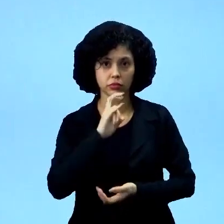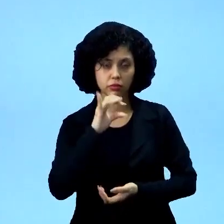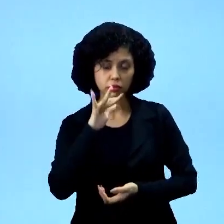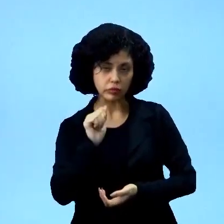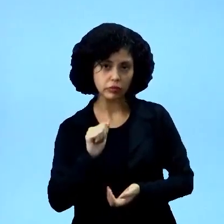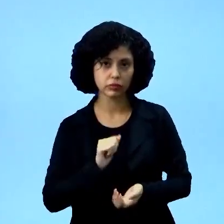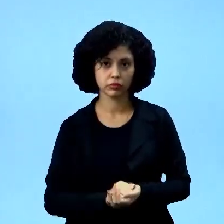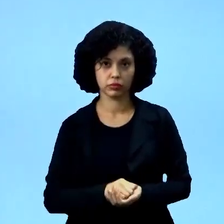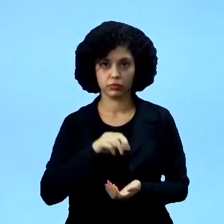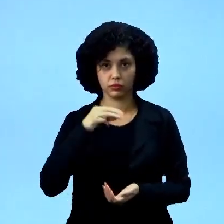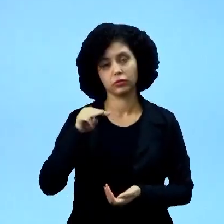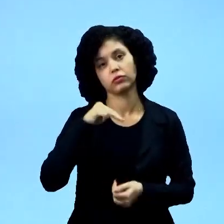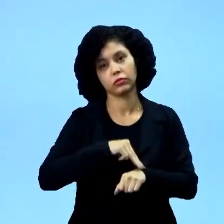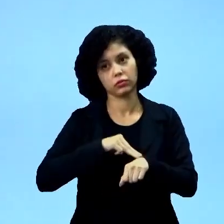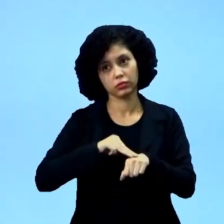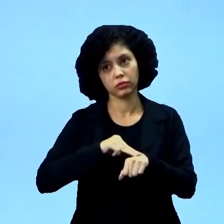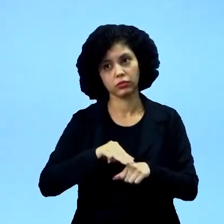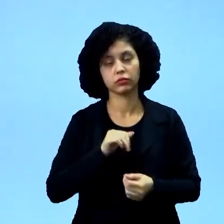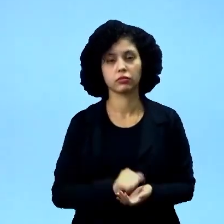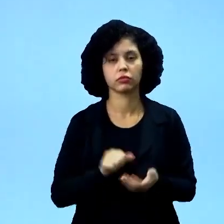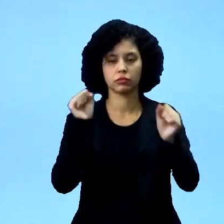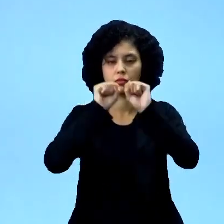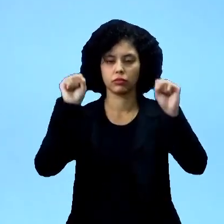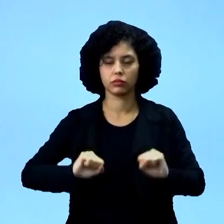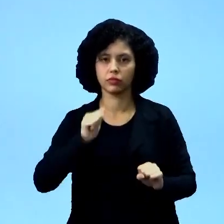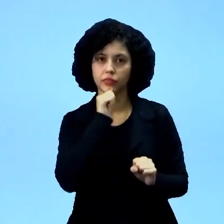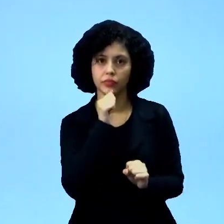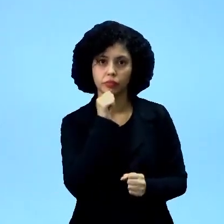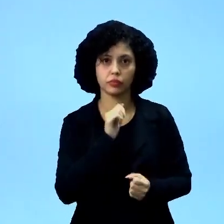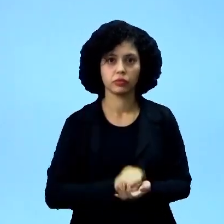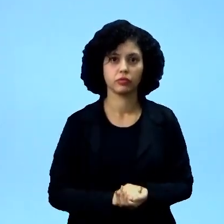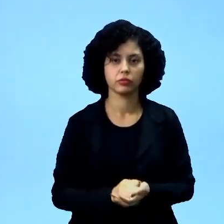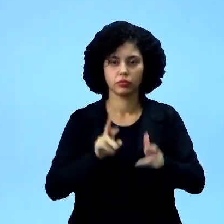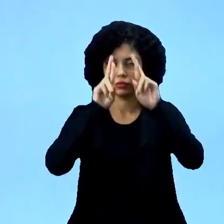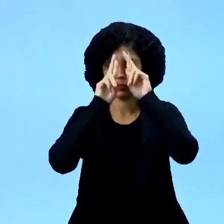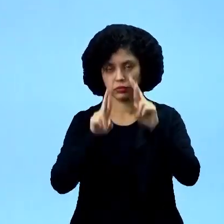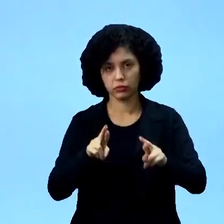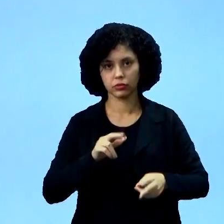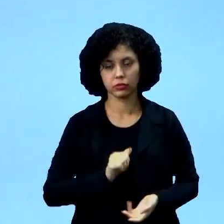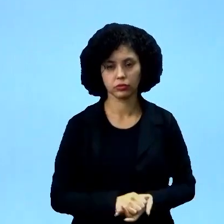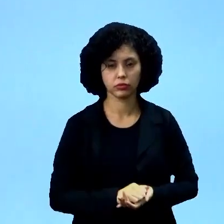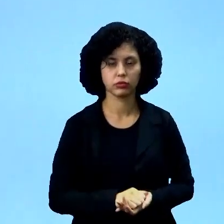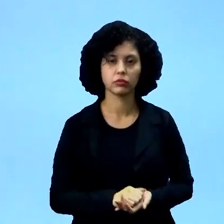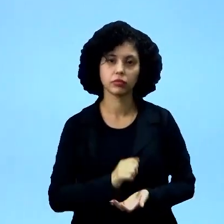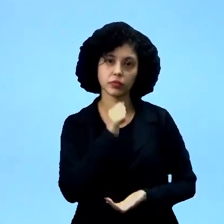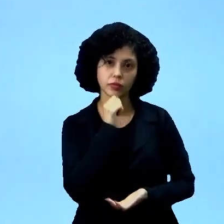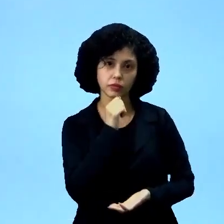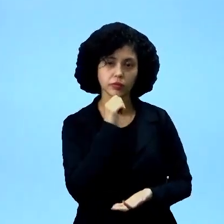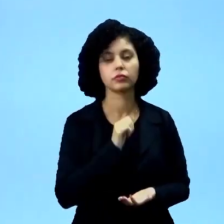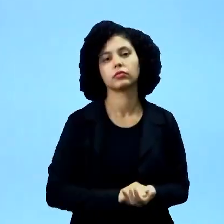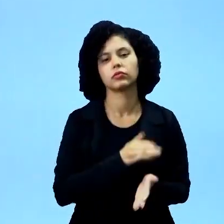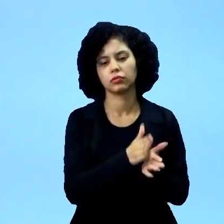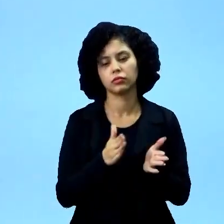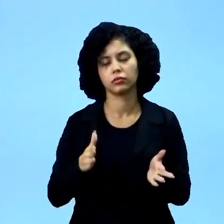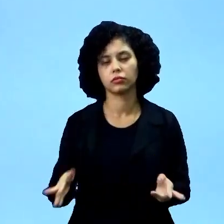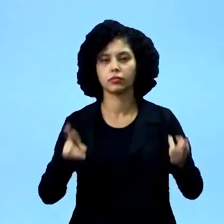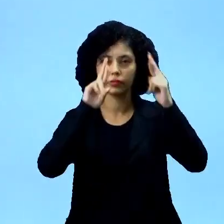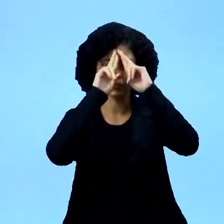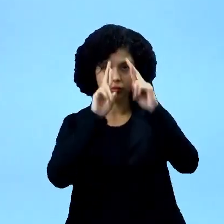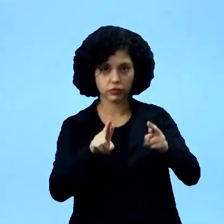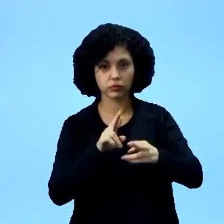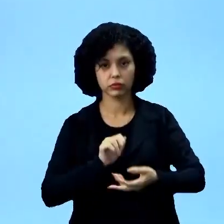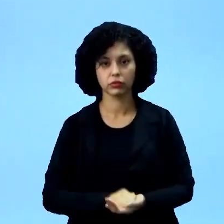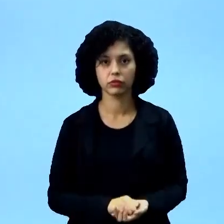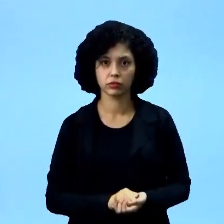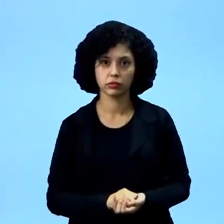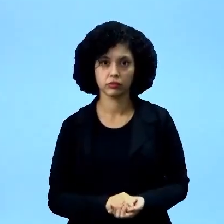faixa marrom, faixa preta, porque a gente vai sistematizando e respeitando cada grau, cada segmento de respeito